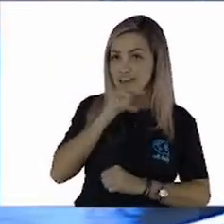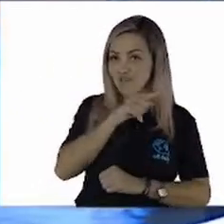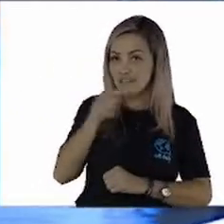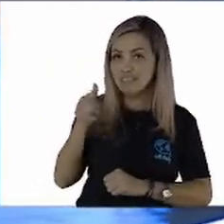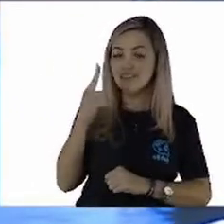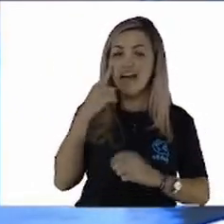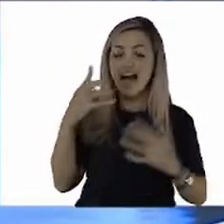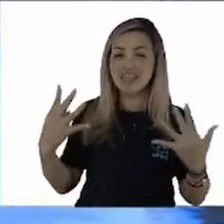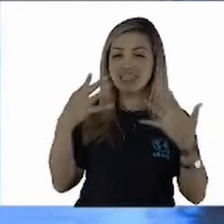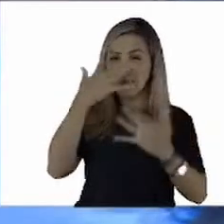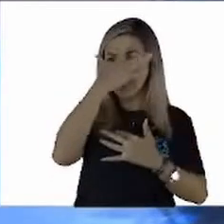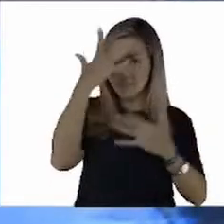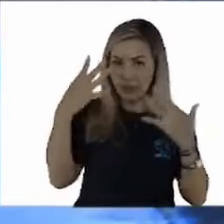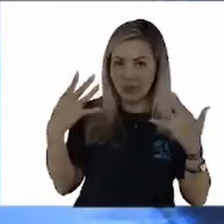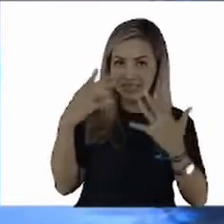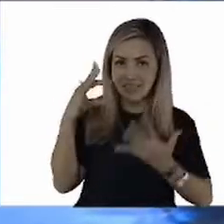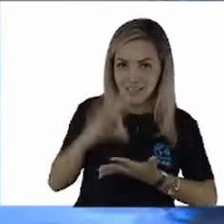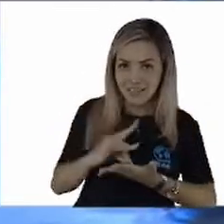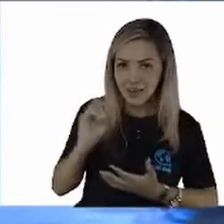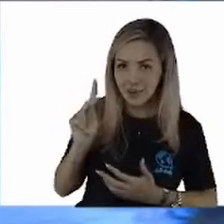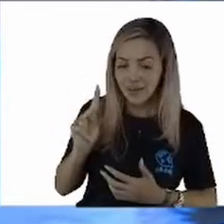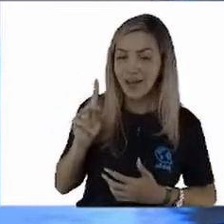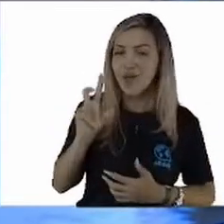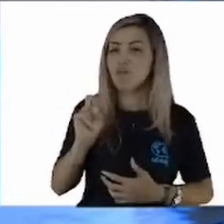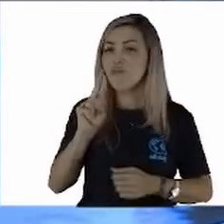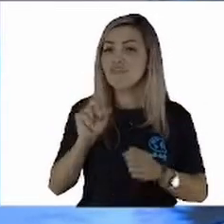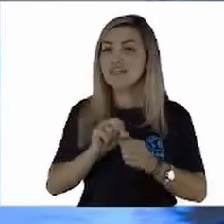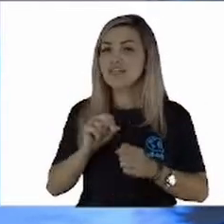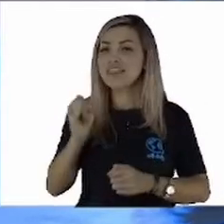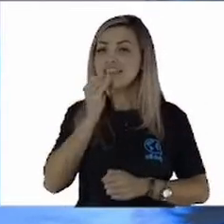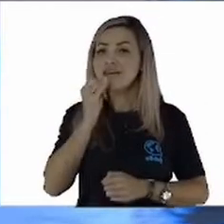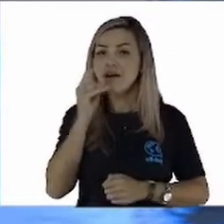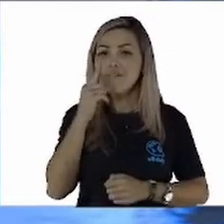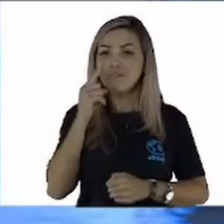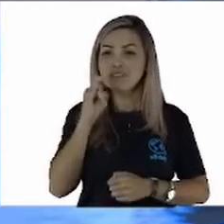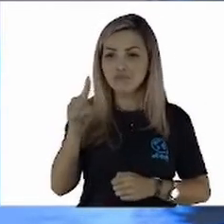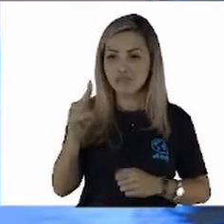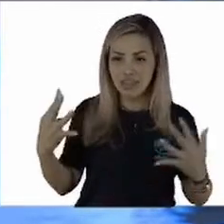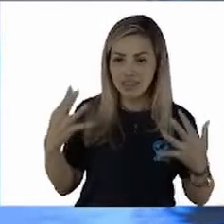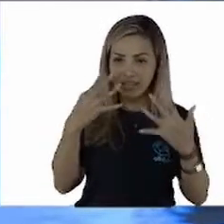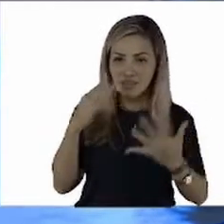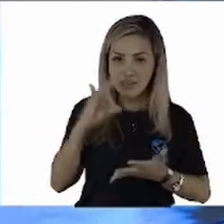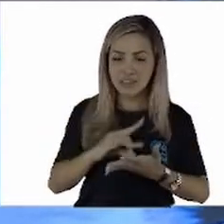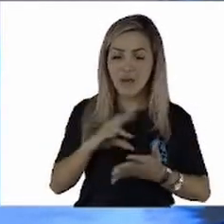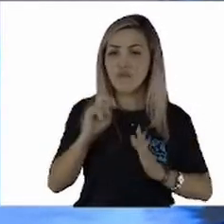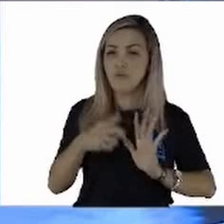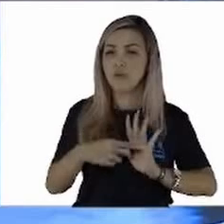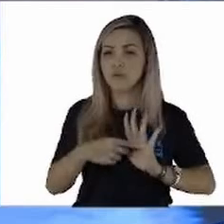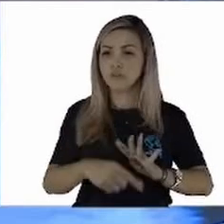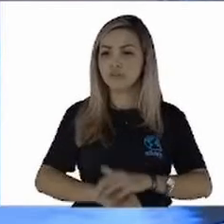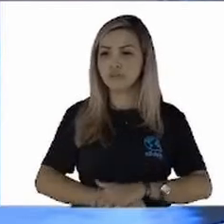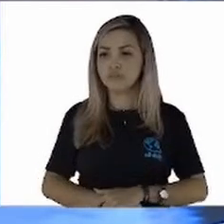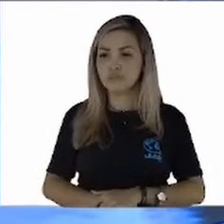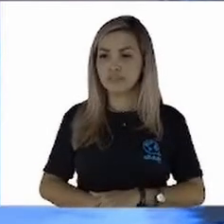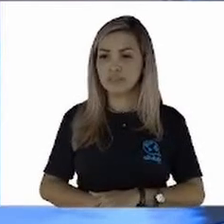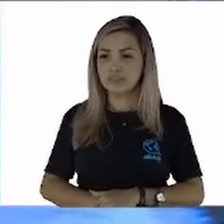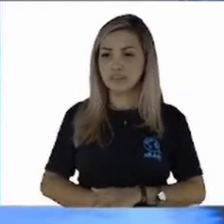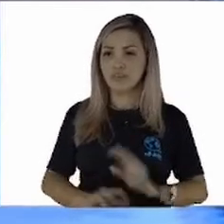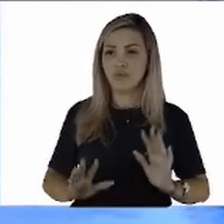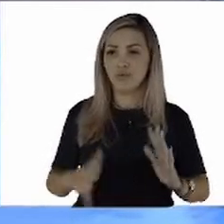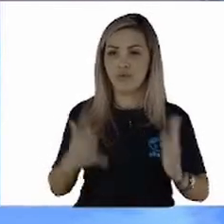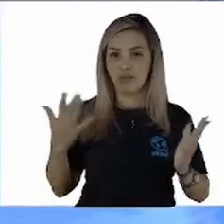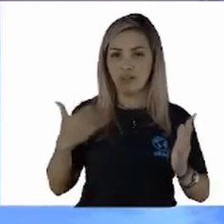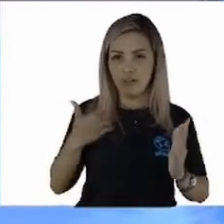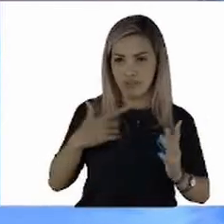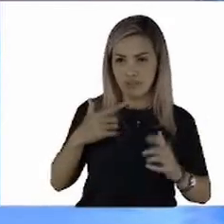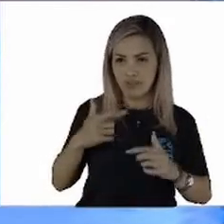ver se você se considera uma pessoa atenta de verdade. E eu vou fazer esse teste pra ver se você é atento de verdade. Então eu vou te mostrar. Sempre que eu, por